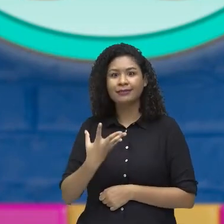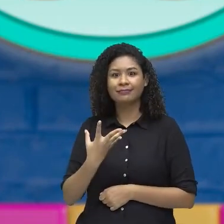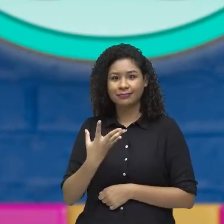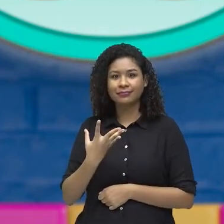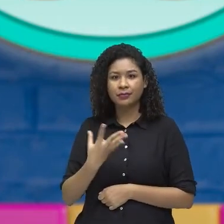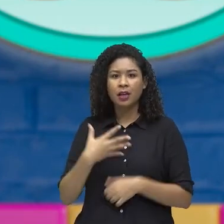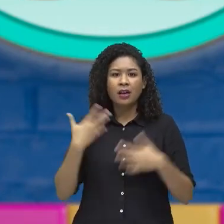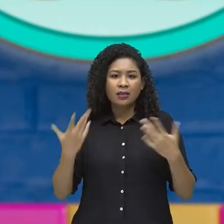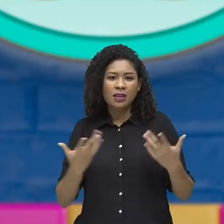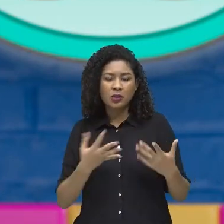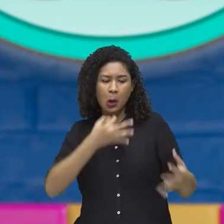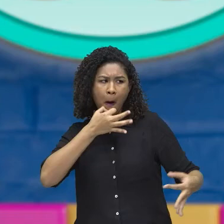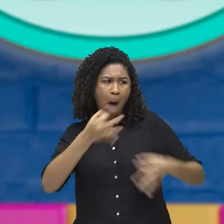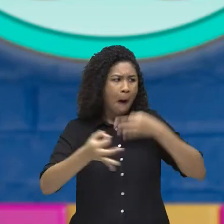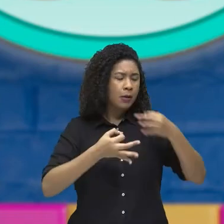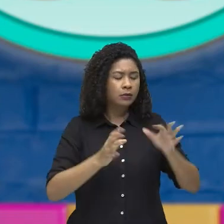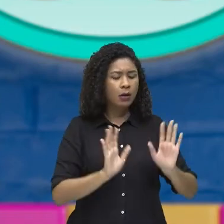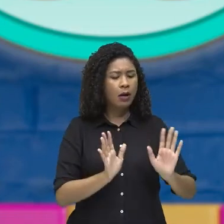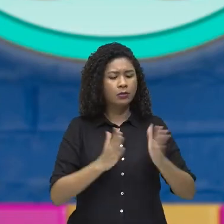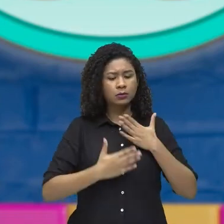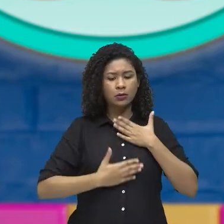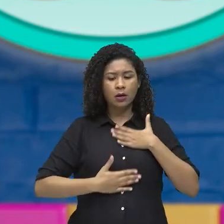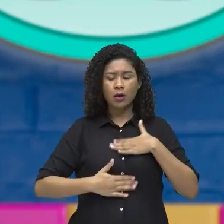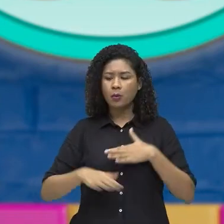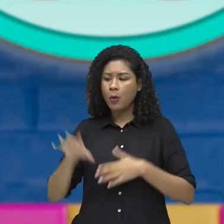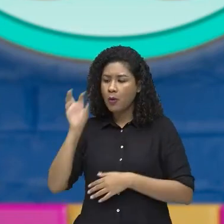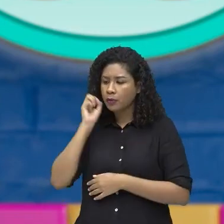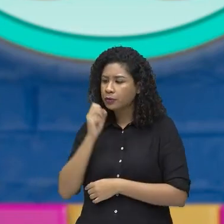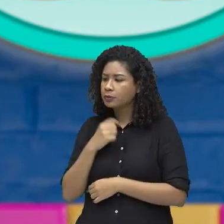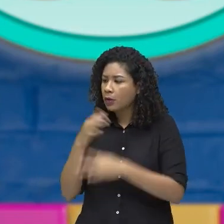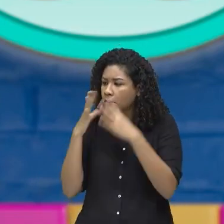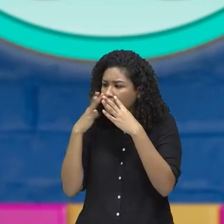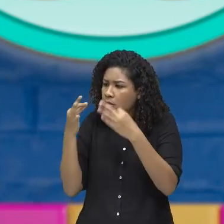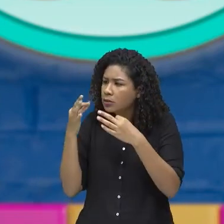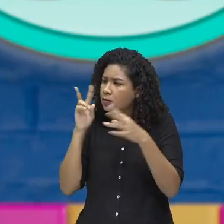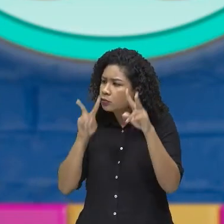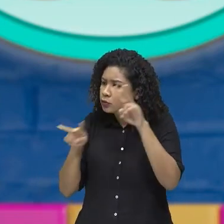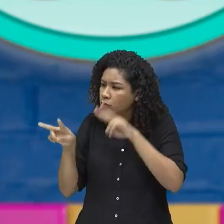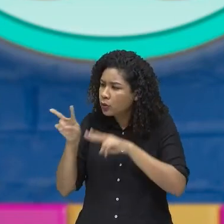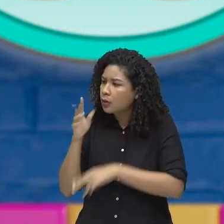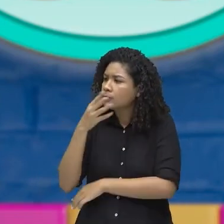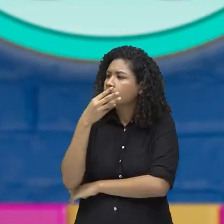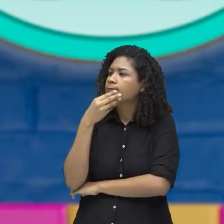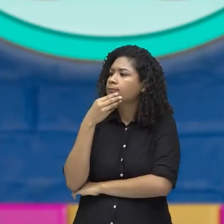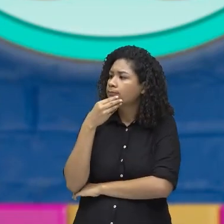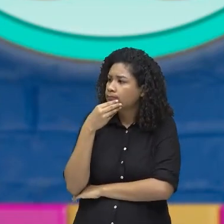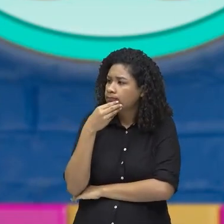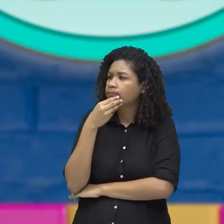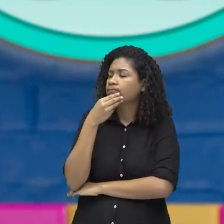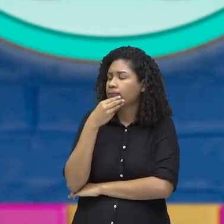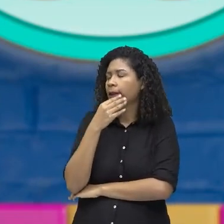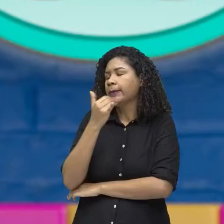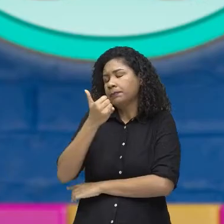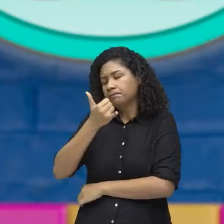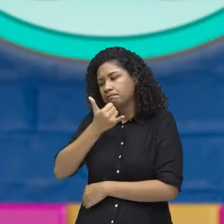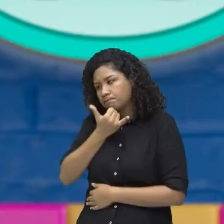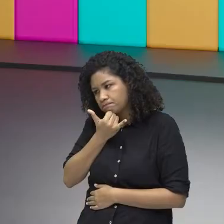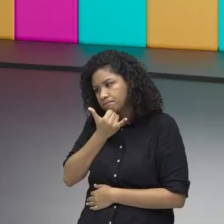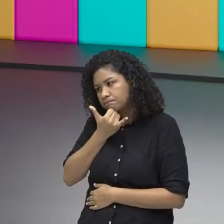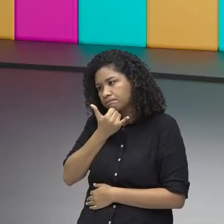essas certezas, entender a perspectiva do outro e, às vezes, apenas fazer um pedido de desculpa é o que é necessário.